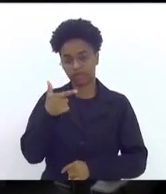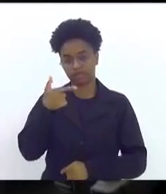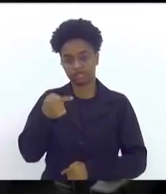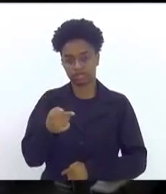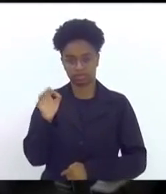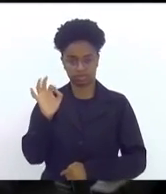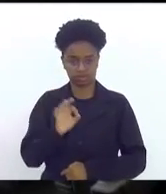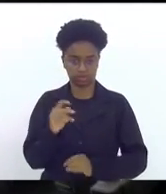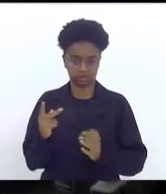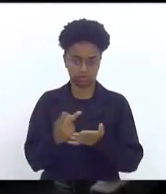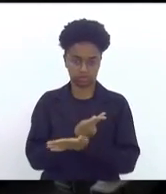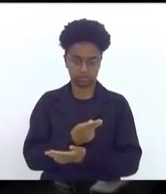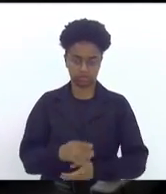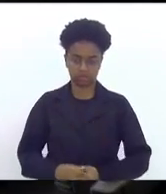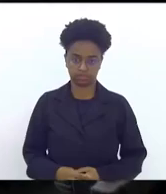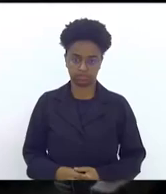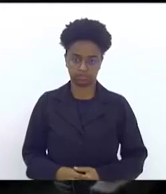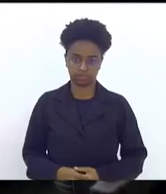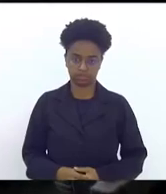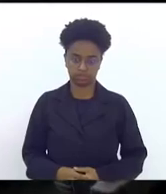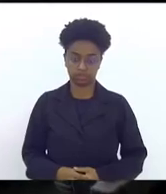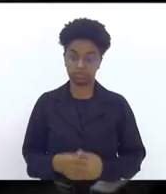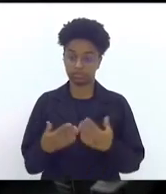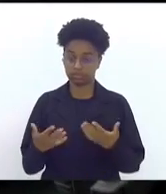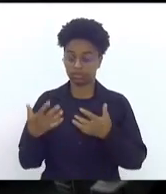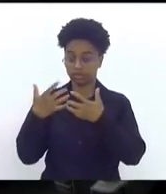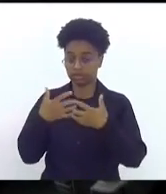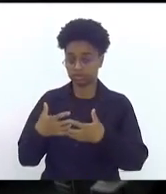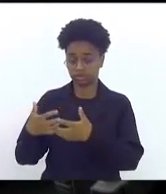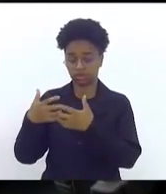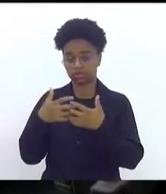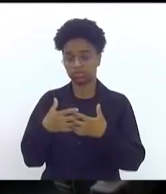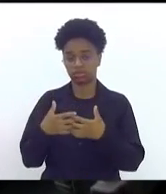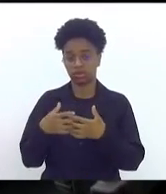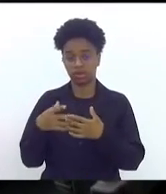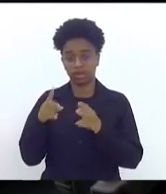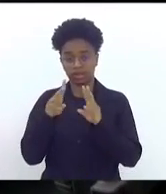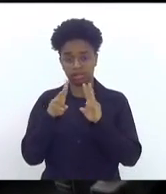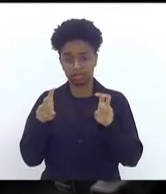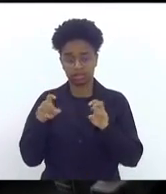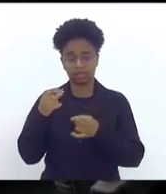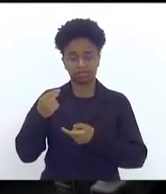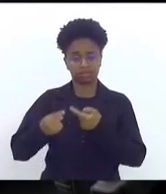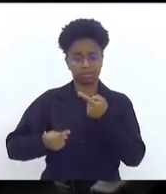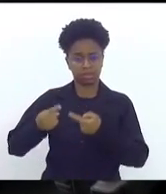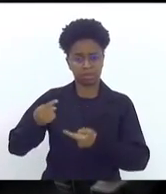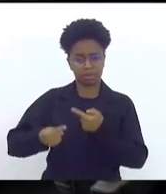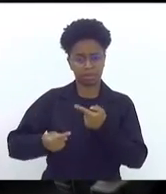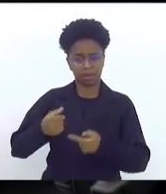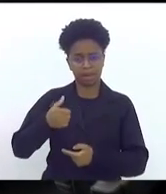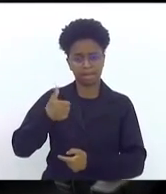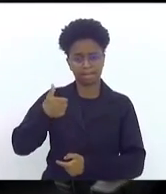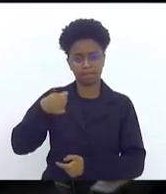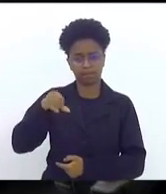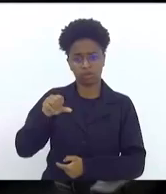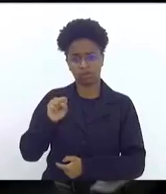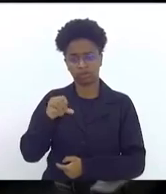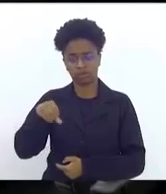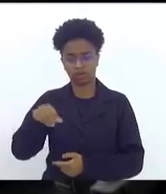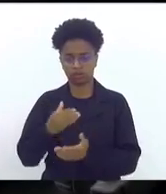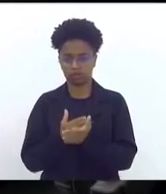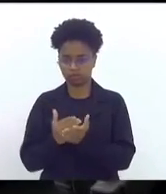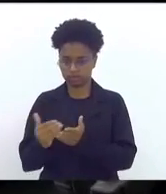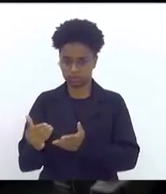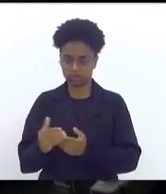casos. Nos Estados Unidos, está sendo esse tema do erro judiciário é debatido desde 1989, pelo menos, com